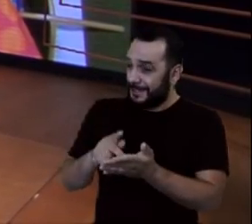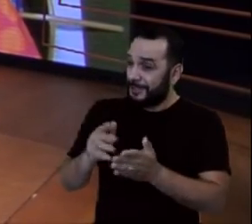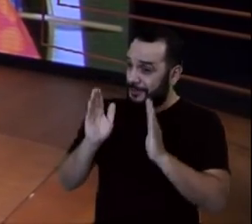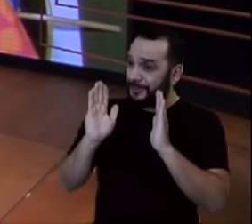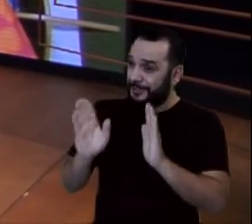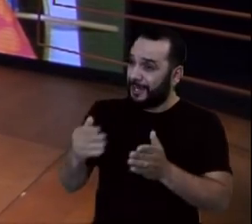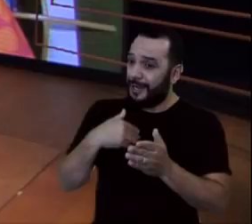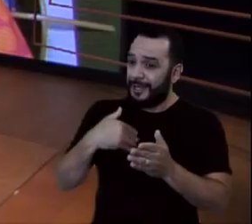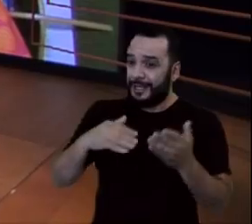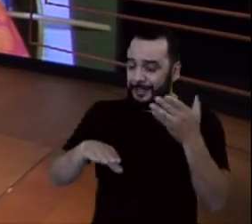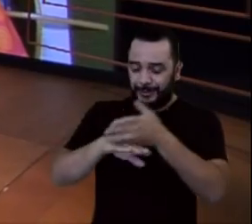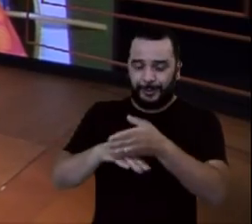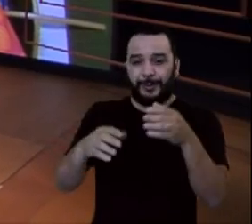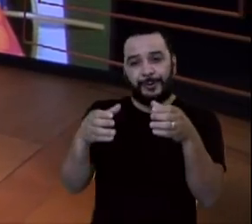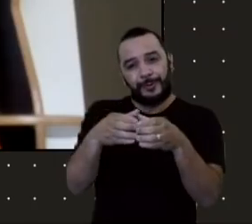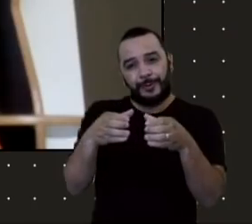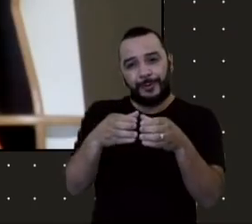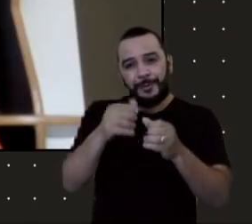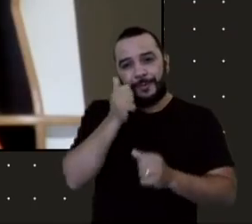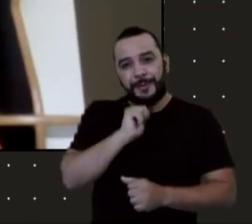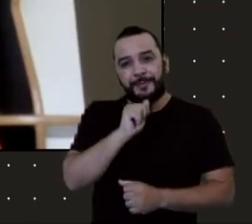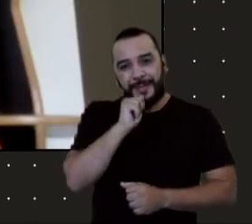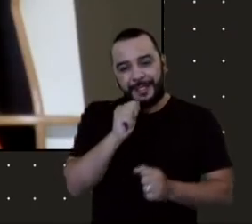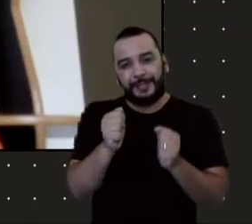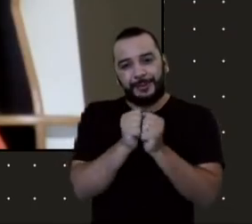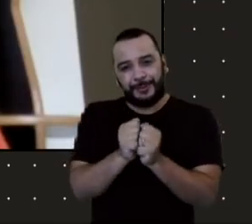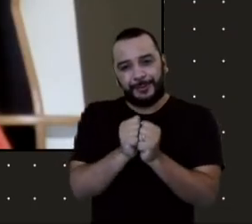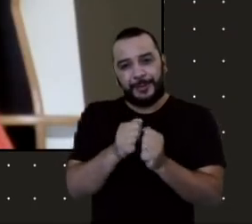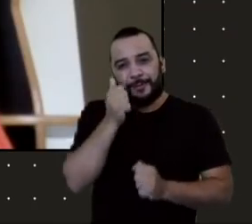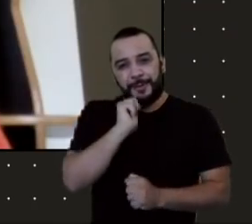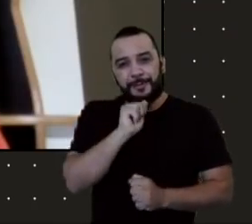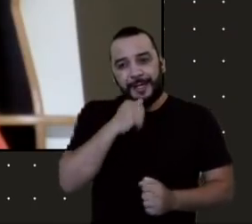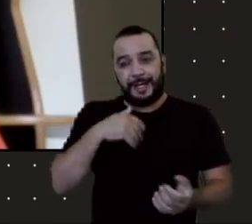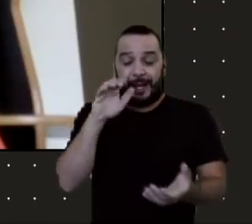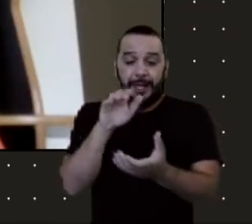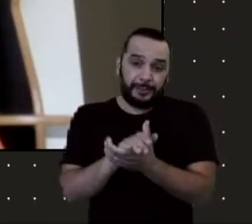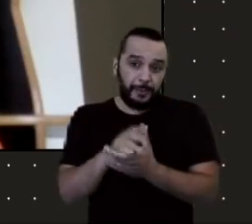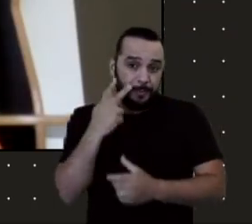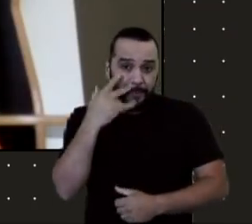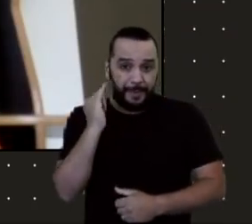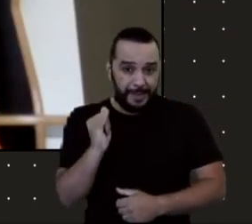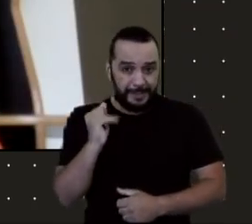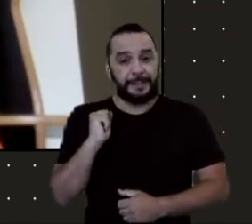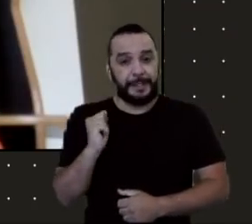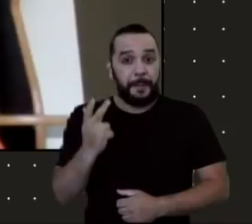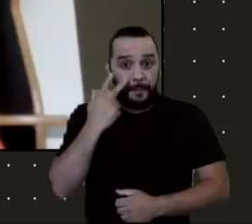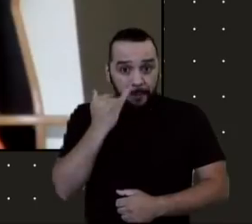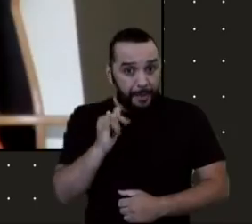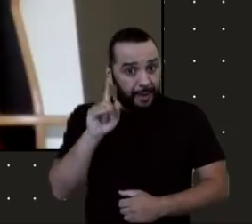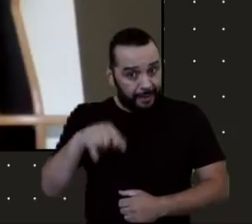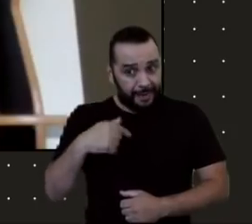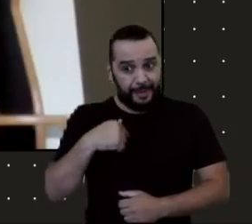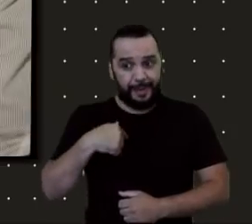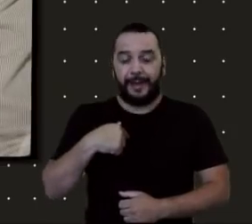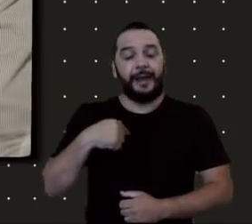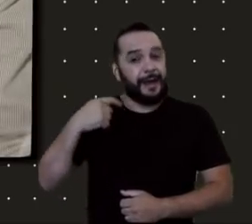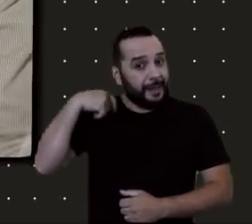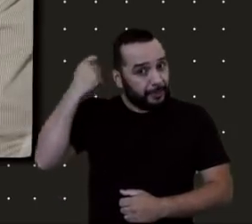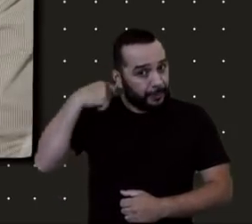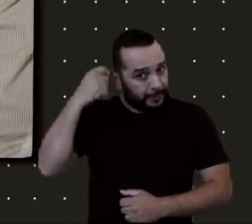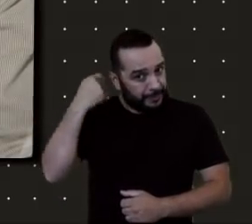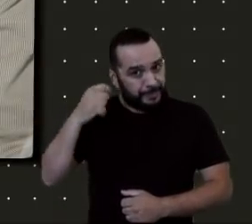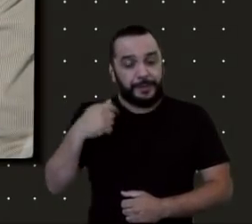exatamente. Porque aí ela entrou na companhia da mamãe, e aí mamãe acabou se casando com meu pai. Papai entrou como ator,